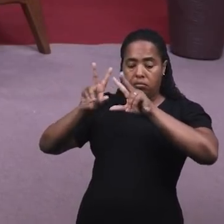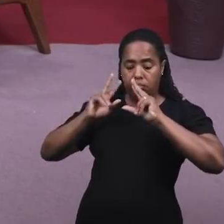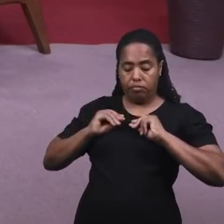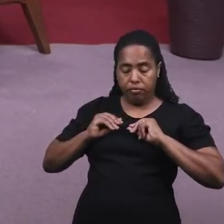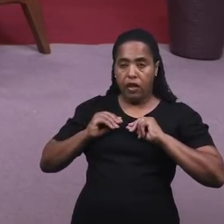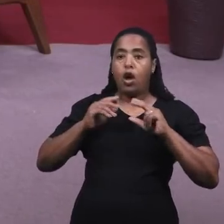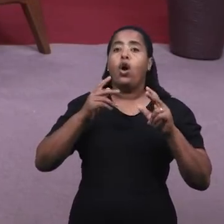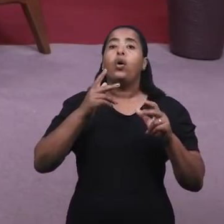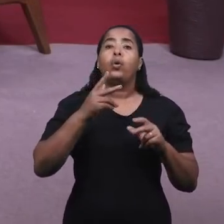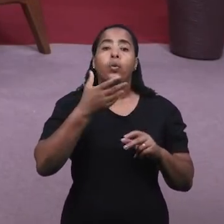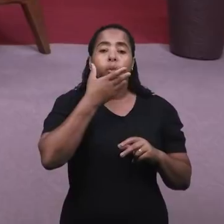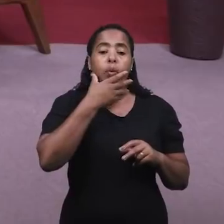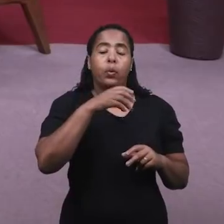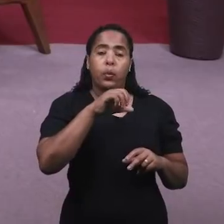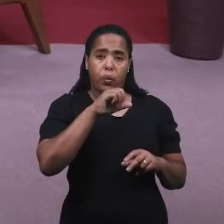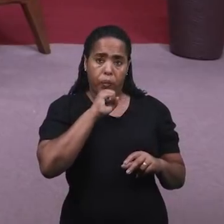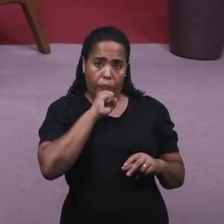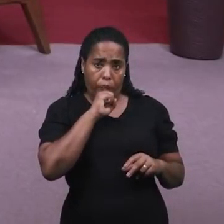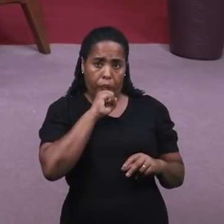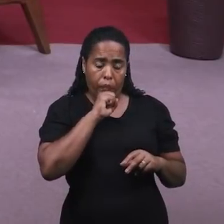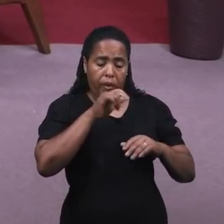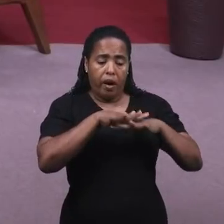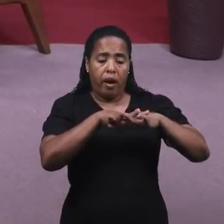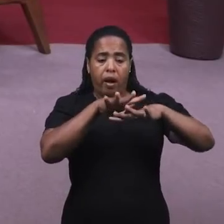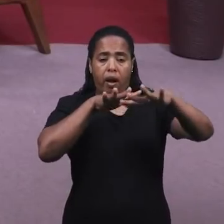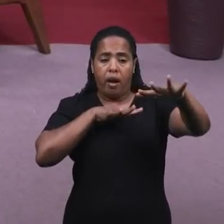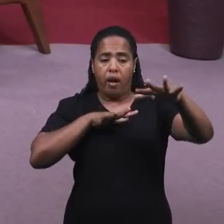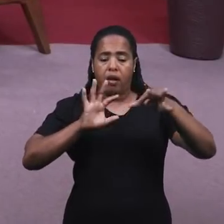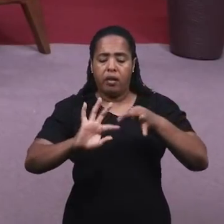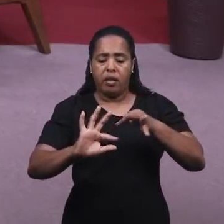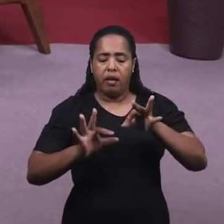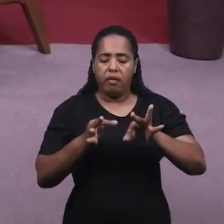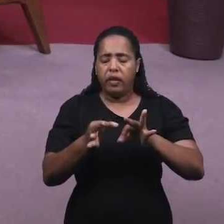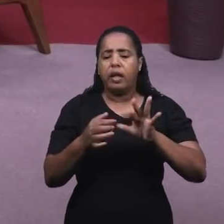E diz a palavra que esta vinha ficava ao lado